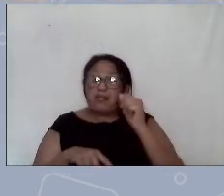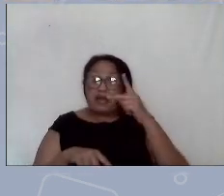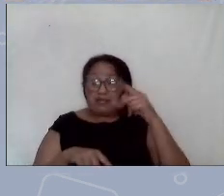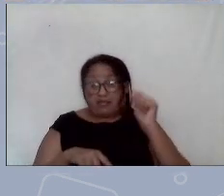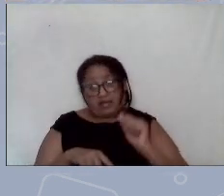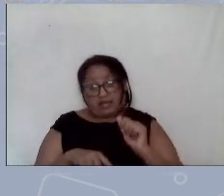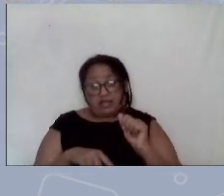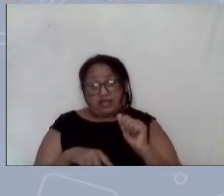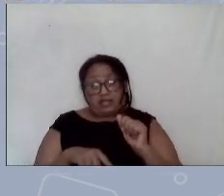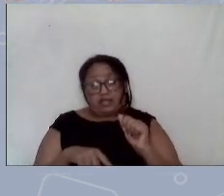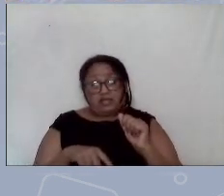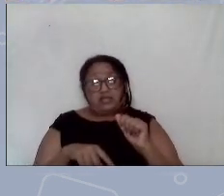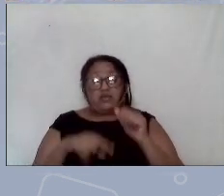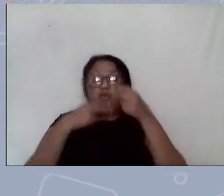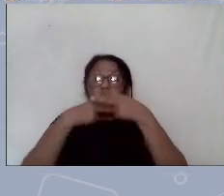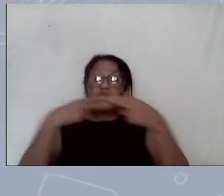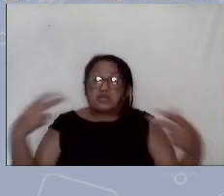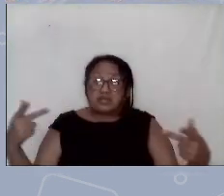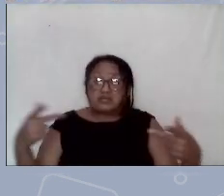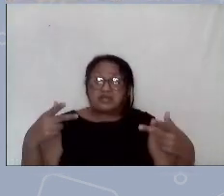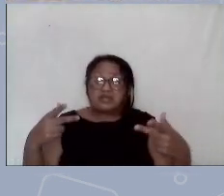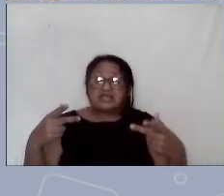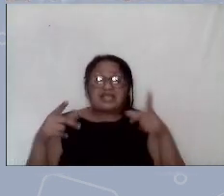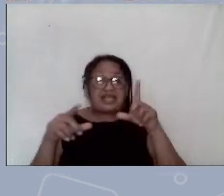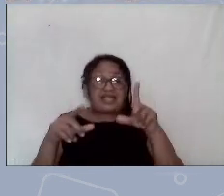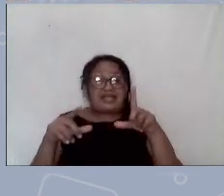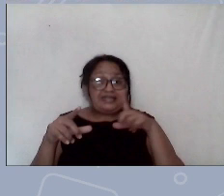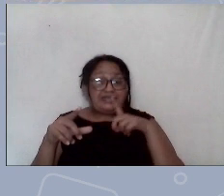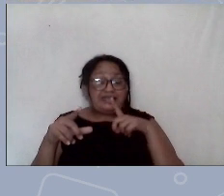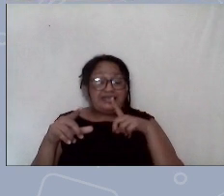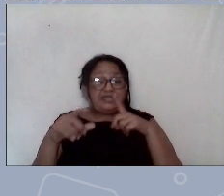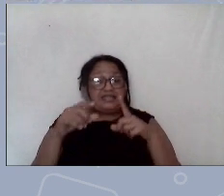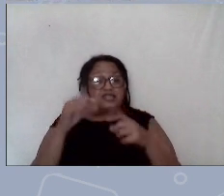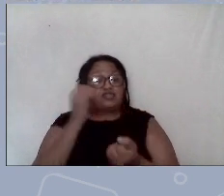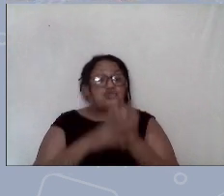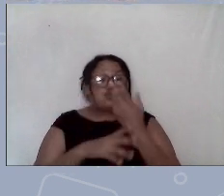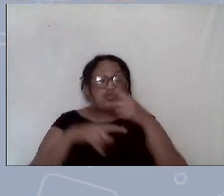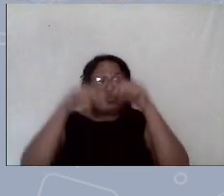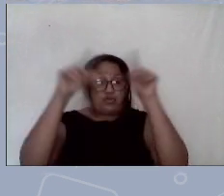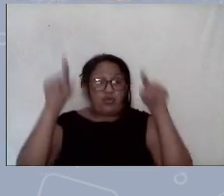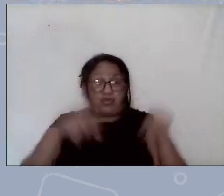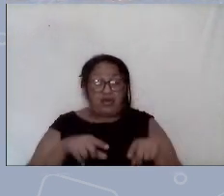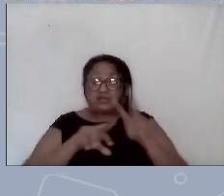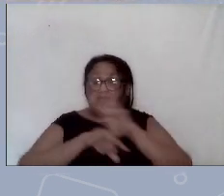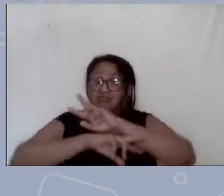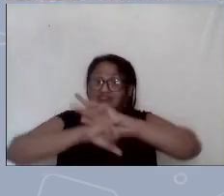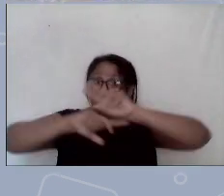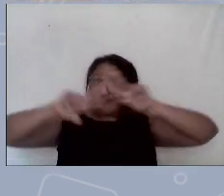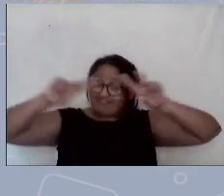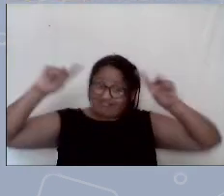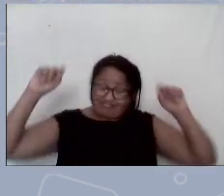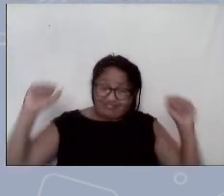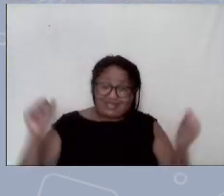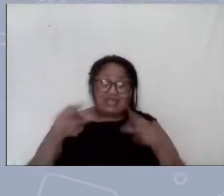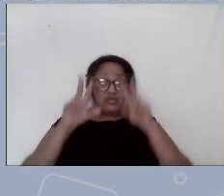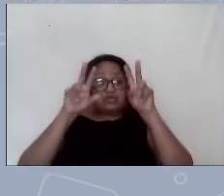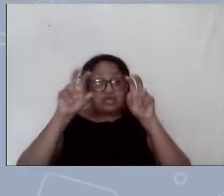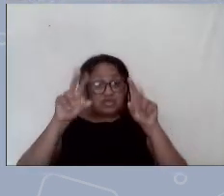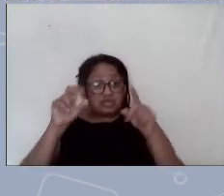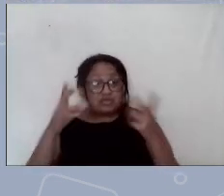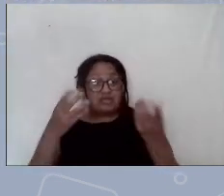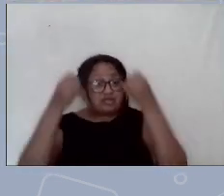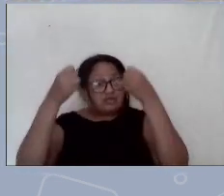elementos que compõem o mapa são diversos dentre eles o título que está aí bem explicado a fonte